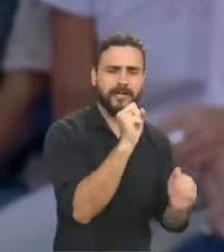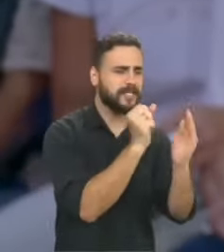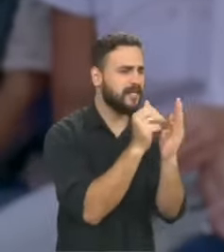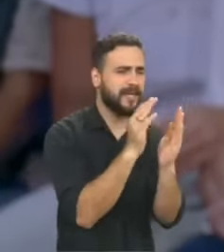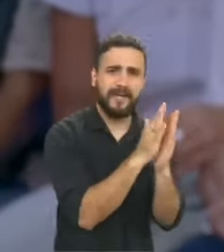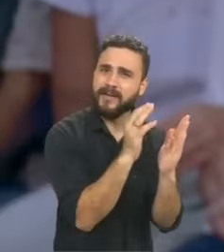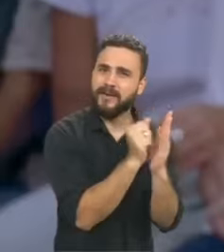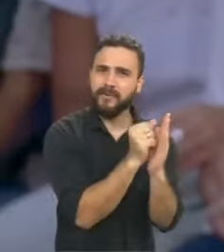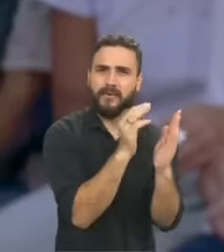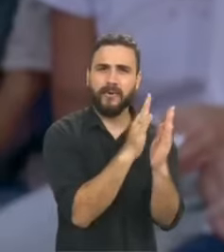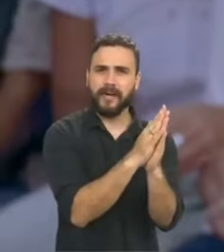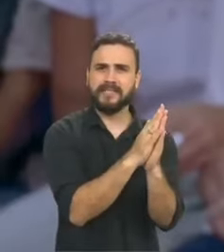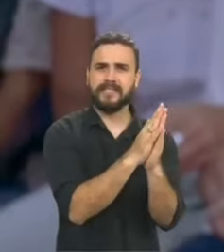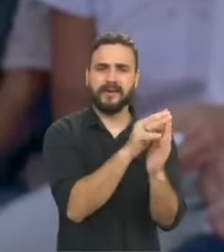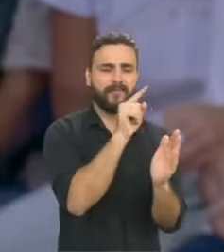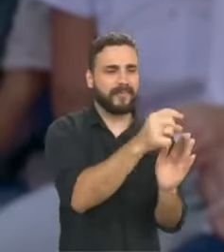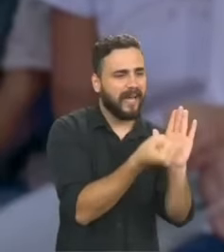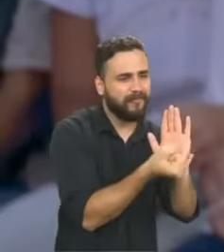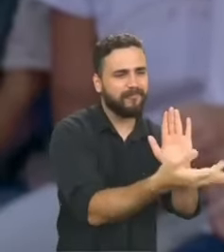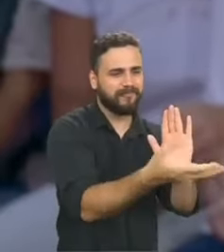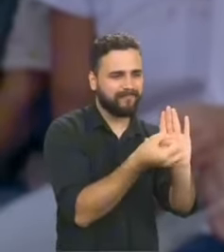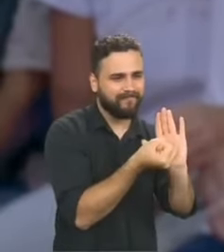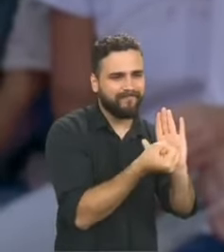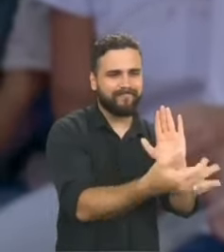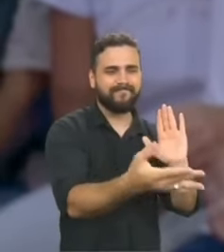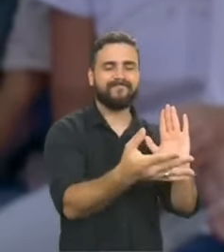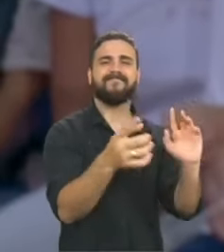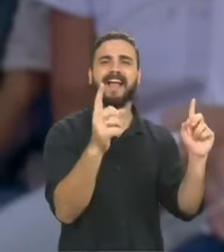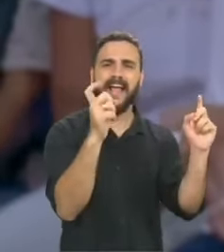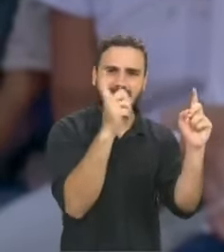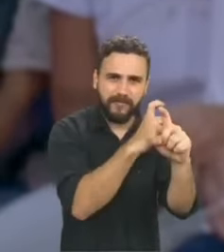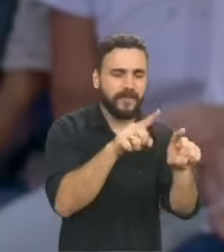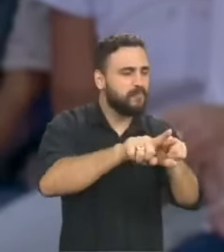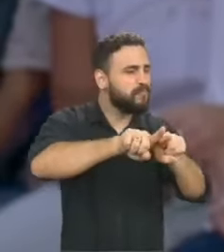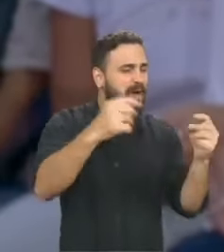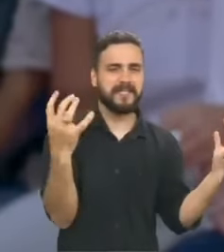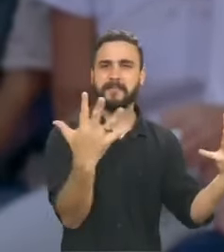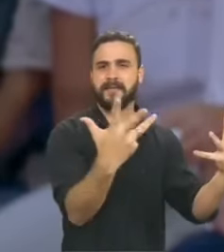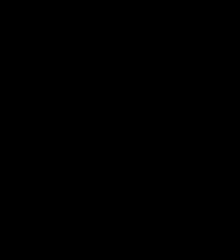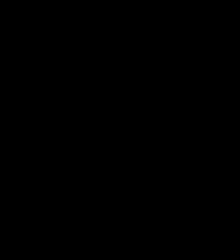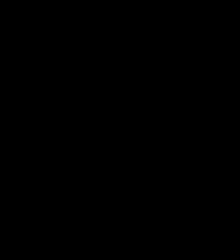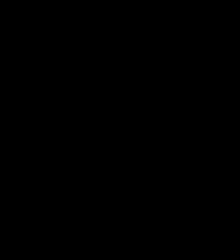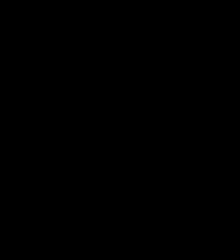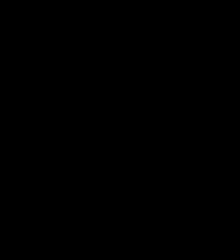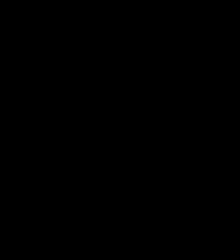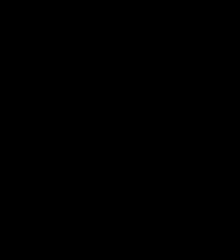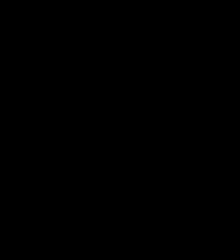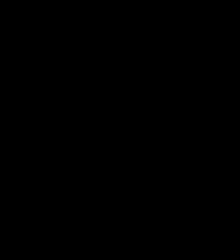relevância do evangelho no semiárido brasileiro transforma a vida do crente também.